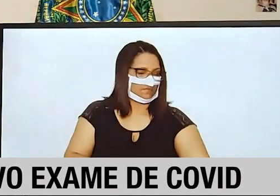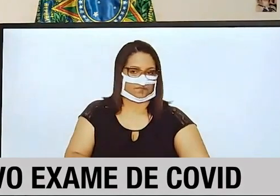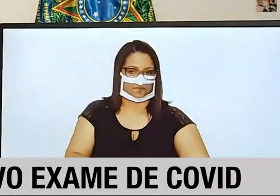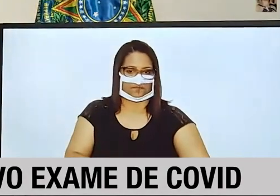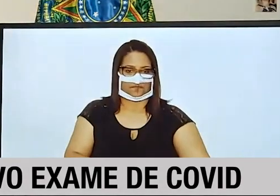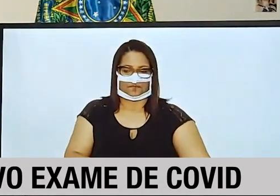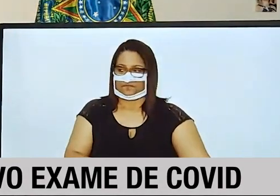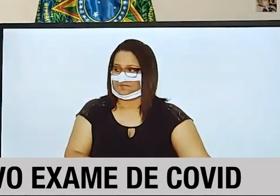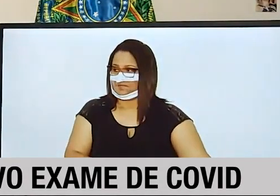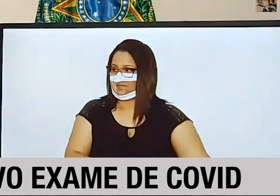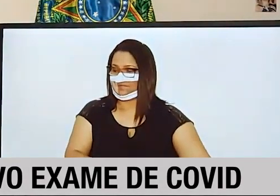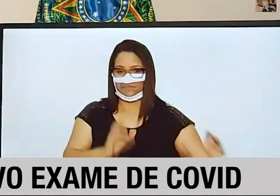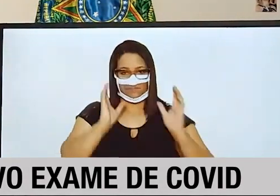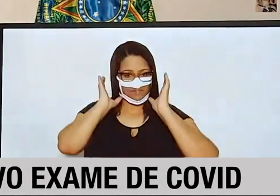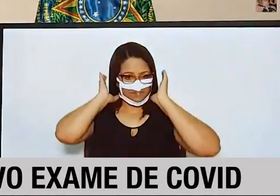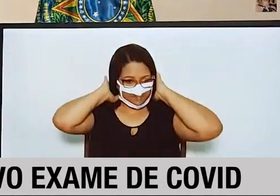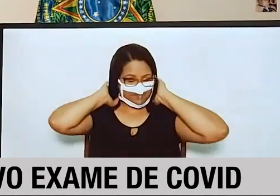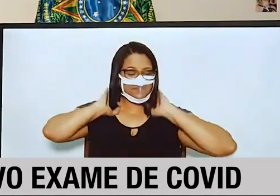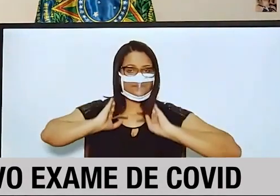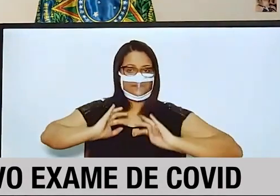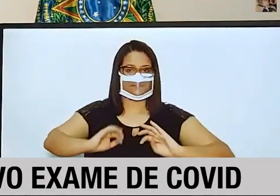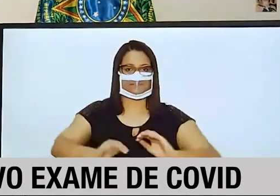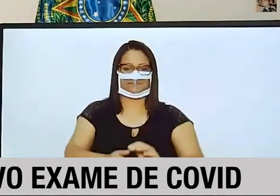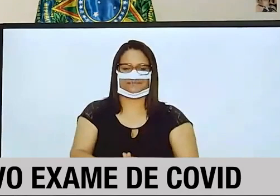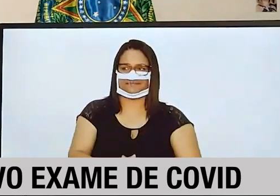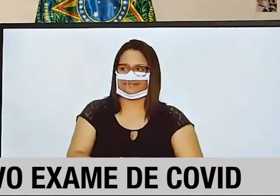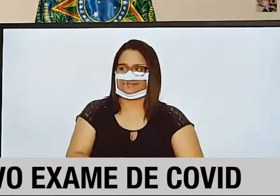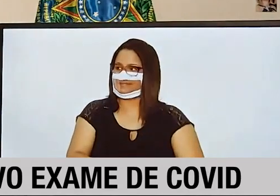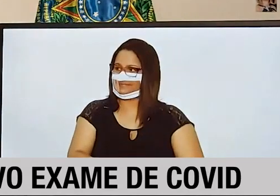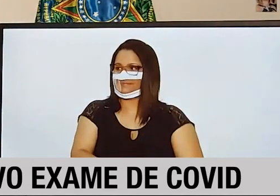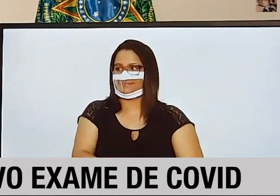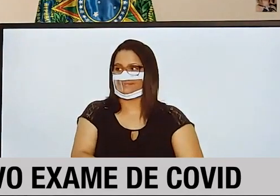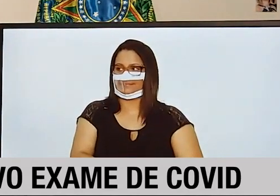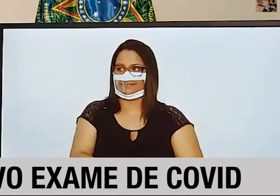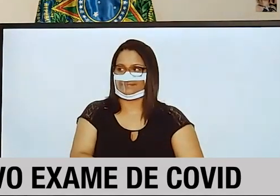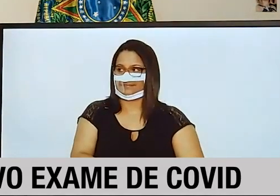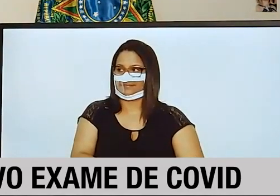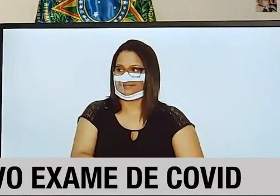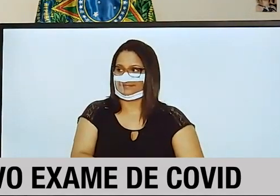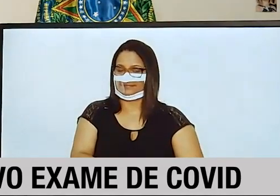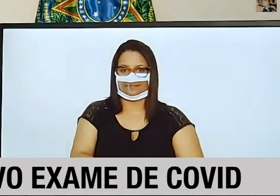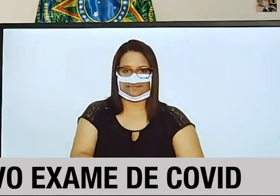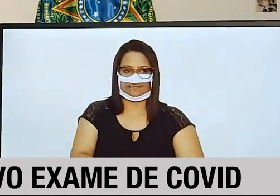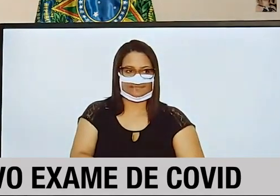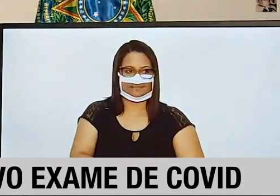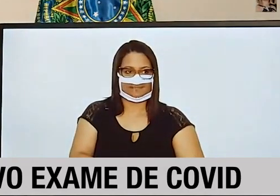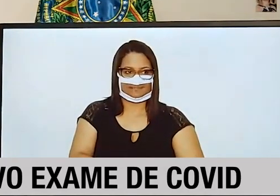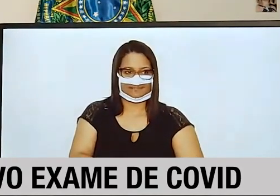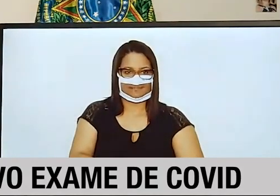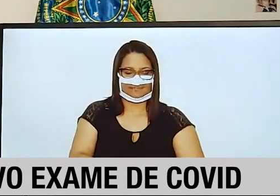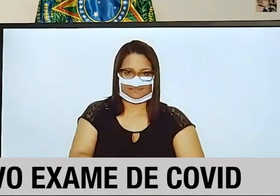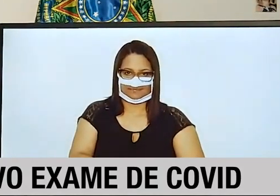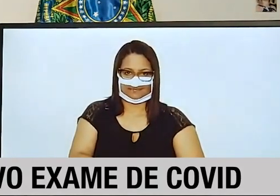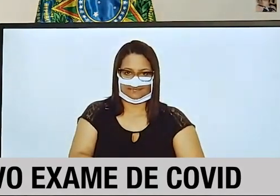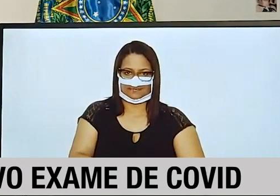Covid-19. Ele garantiu que está bem, tomou a hidroxicloroquina, assim como os ministros da Educação, Milton Ribeiro, e da